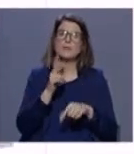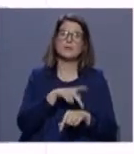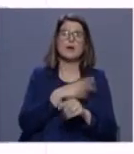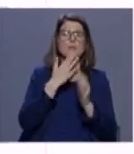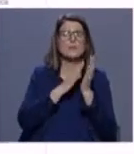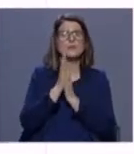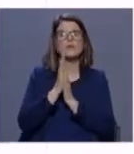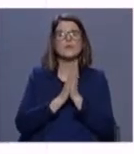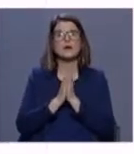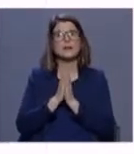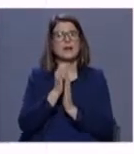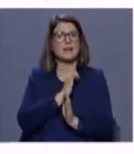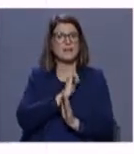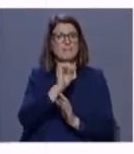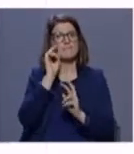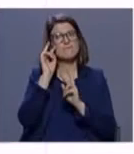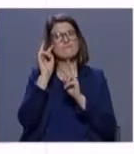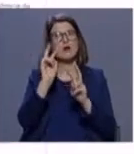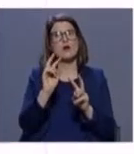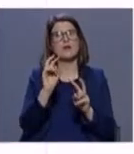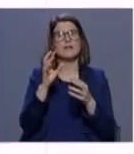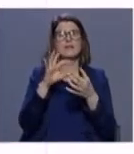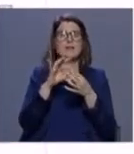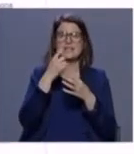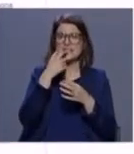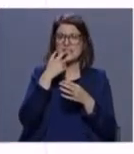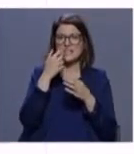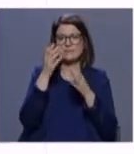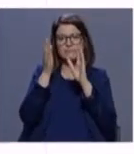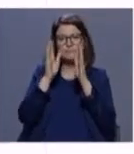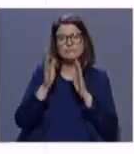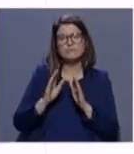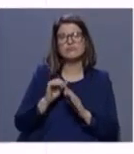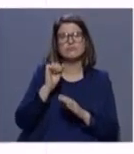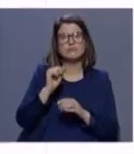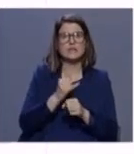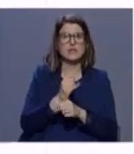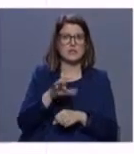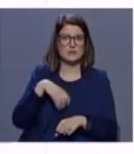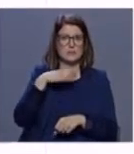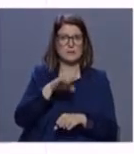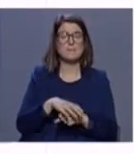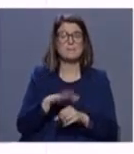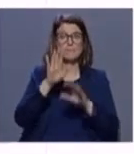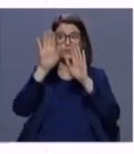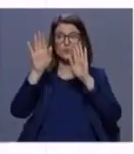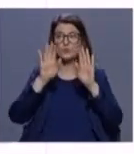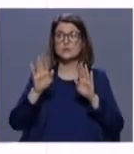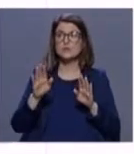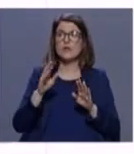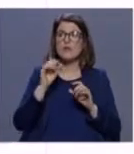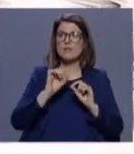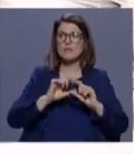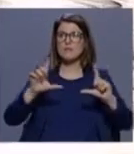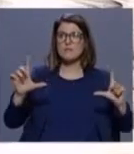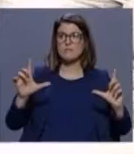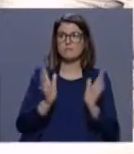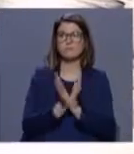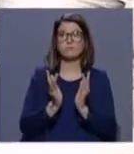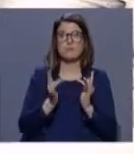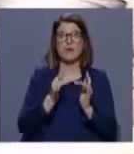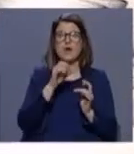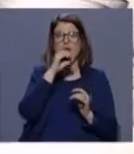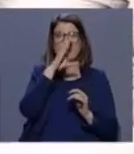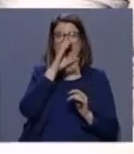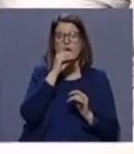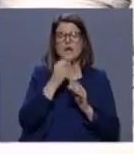pouco daquilo que é a indústria da cerâmica vidrada da Ilha de São Miguel. Uma exposição interativa que pretende dar a conhecer